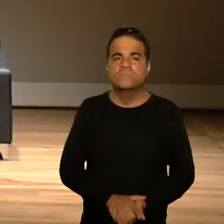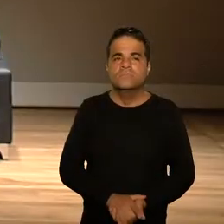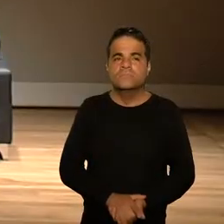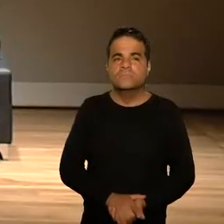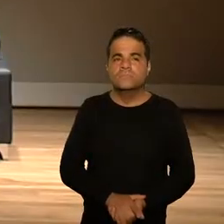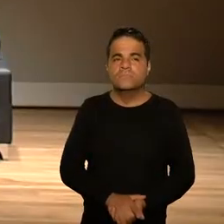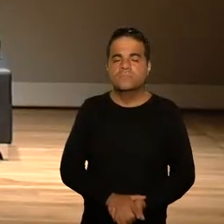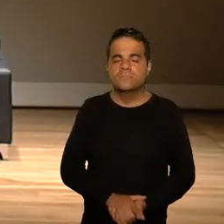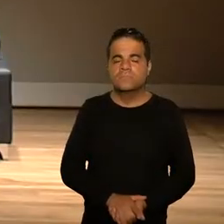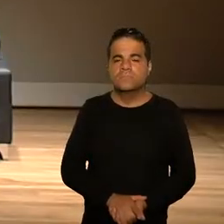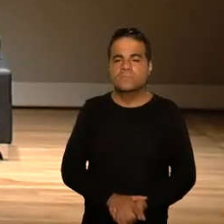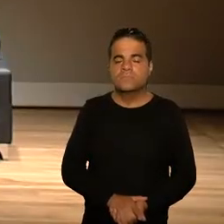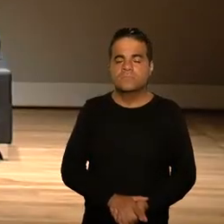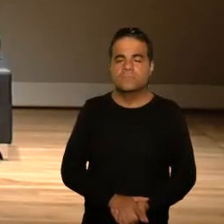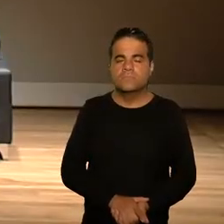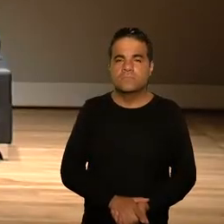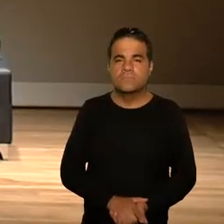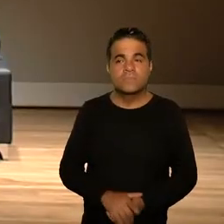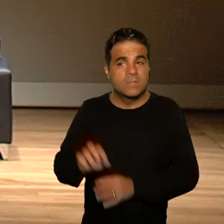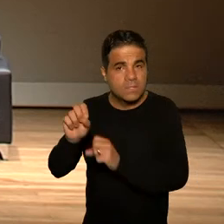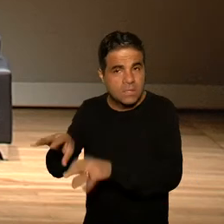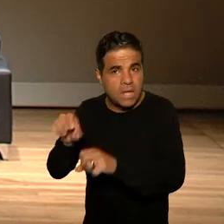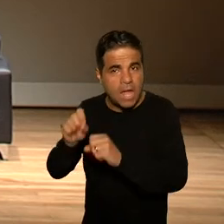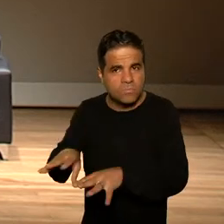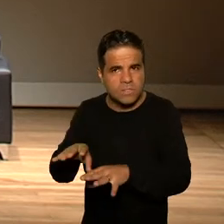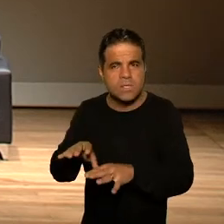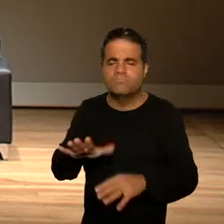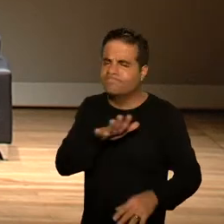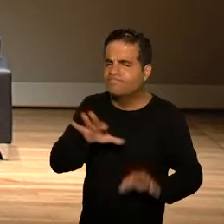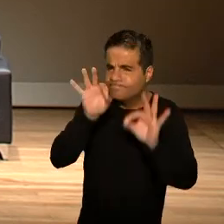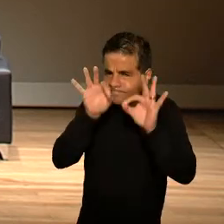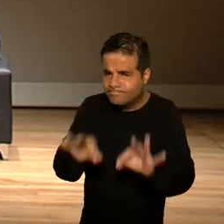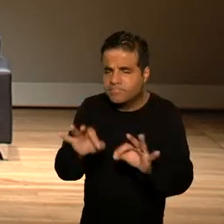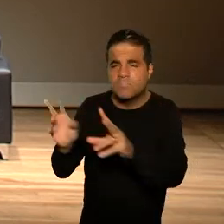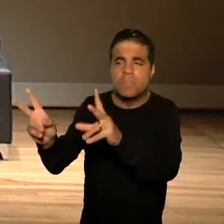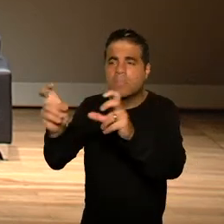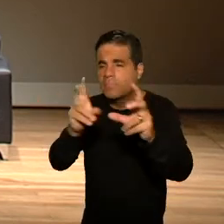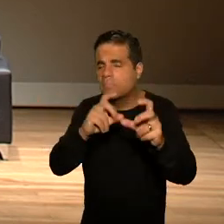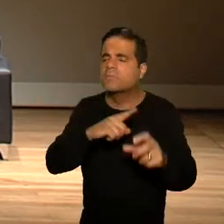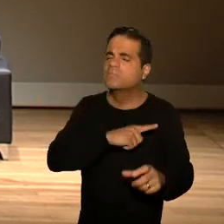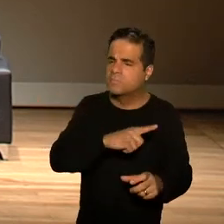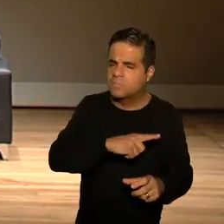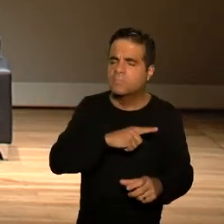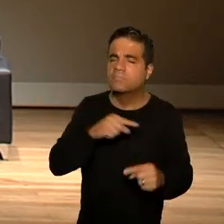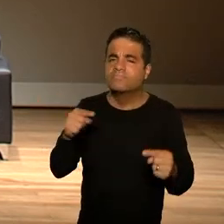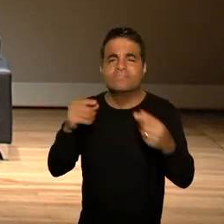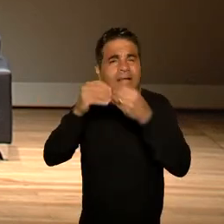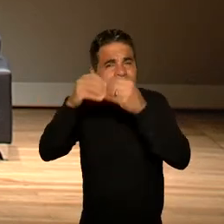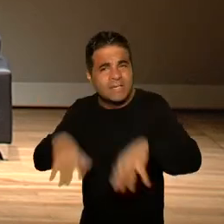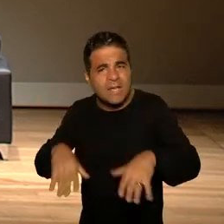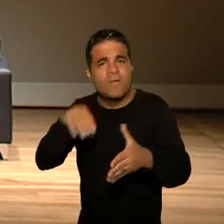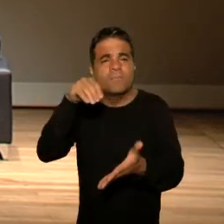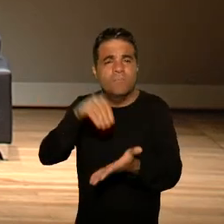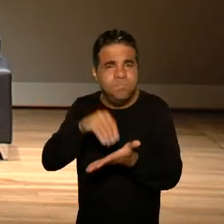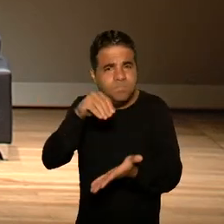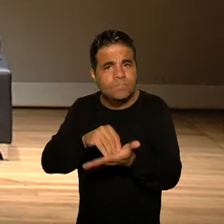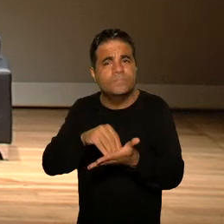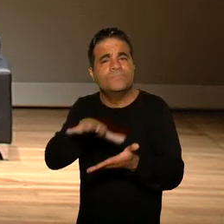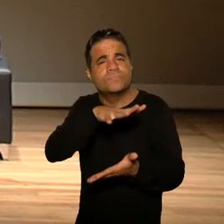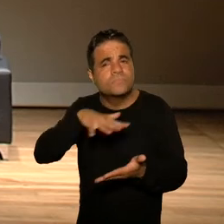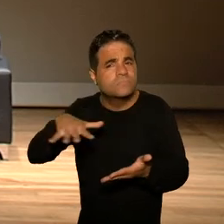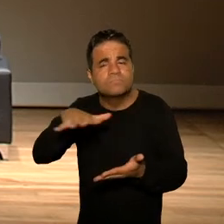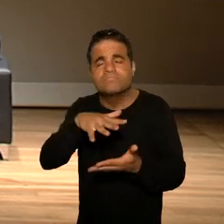agora na educação museal a gente percebe que também existe essa precarização das condições de trabalho